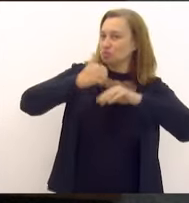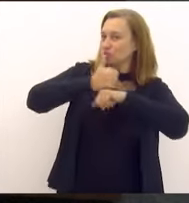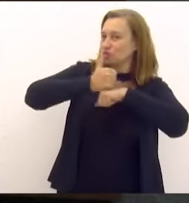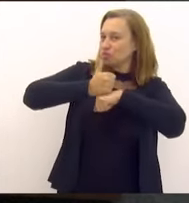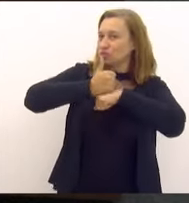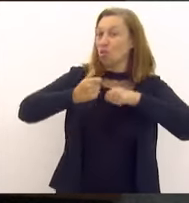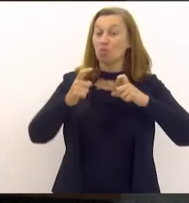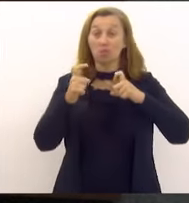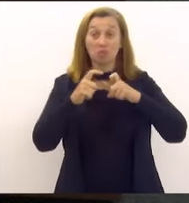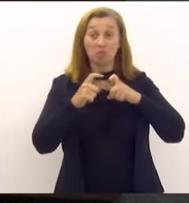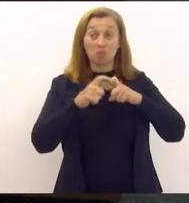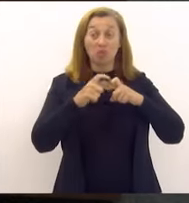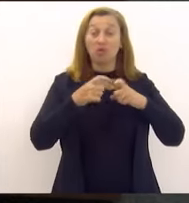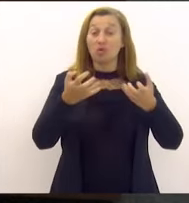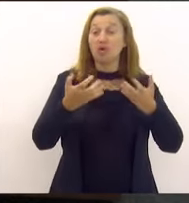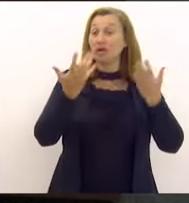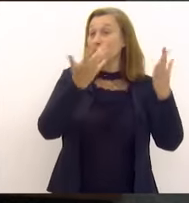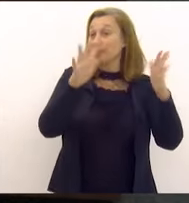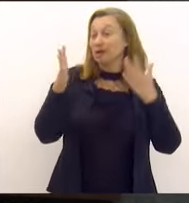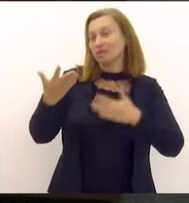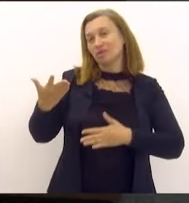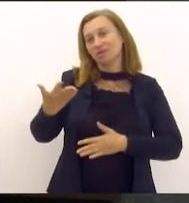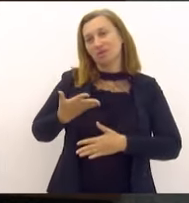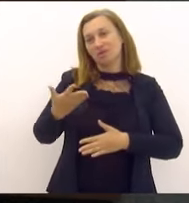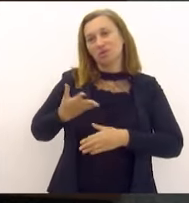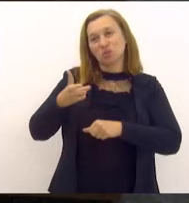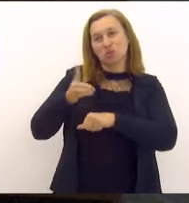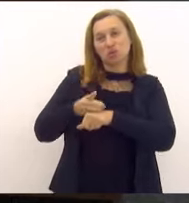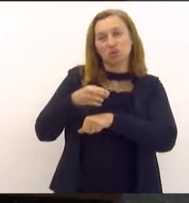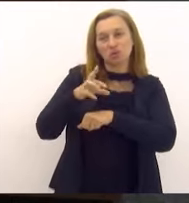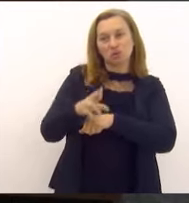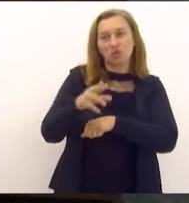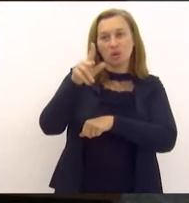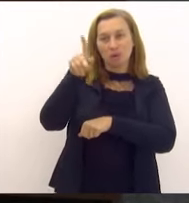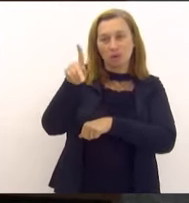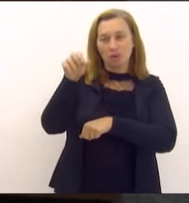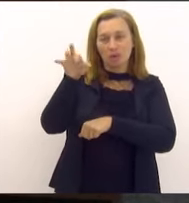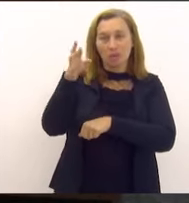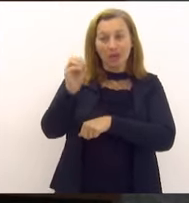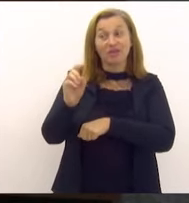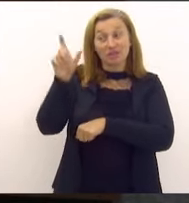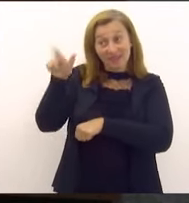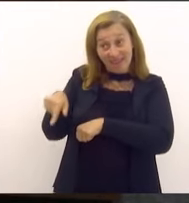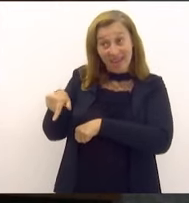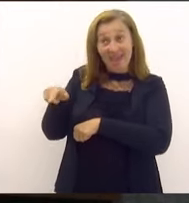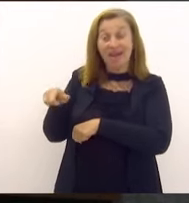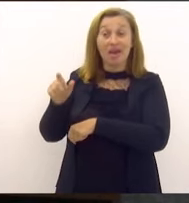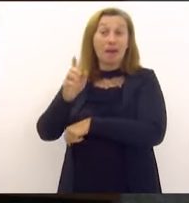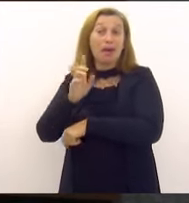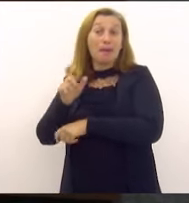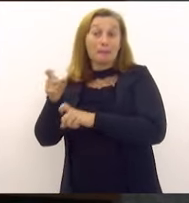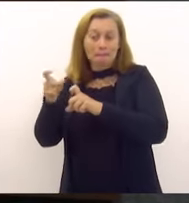os médicos, eu quero saudar o nosso doutor Pedro Ricardo, que é médico, cardiologista.